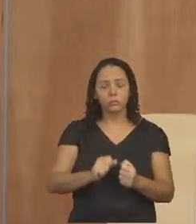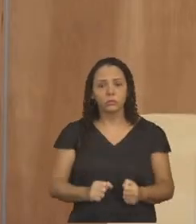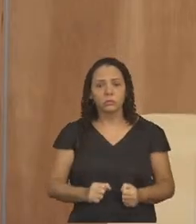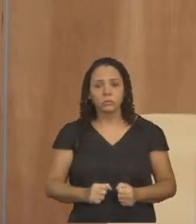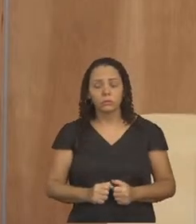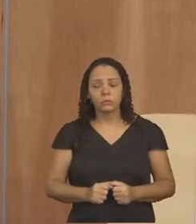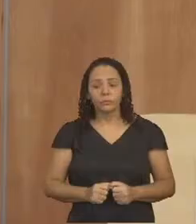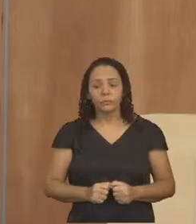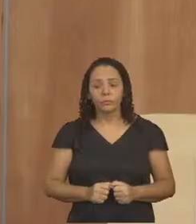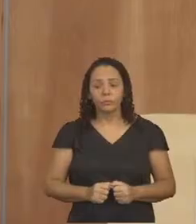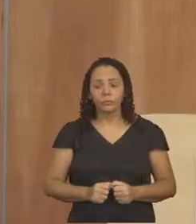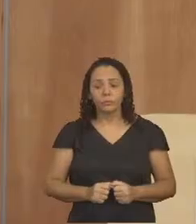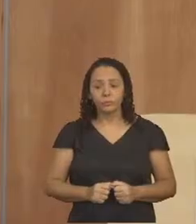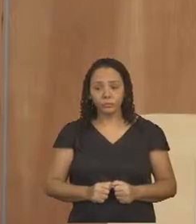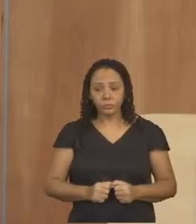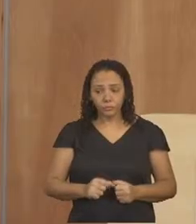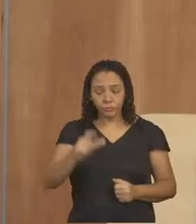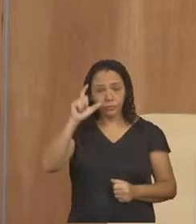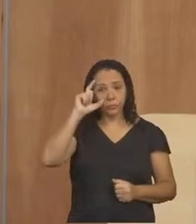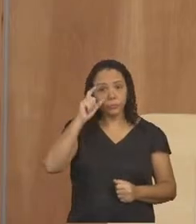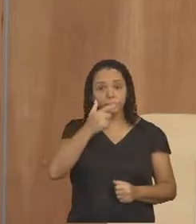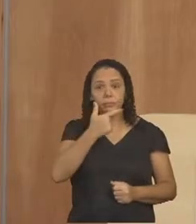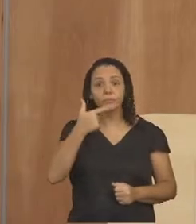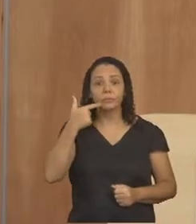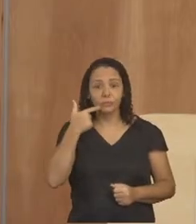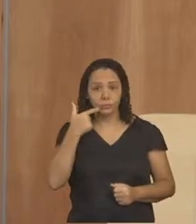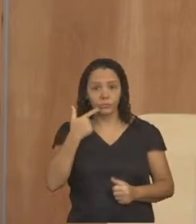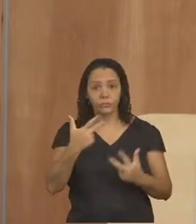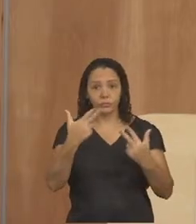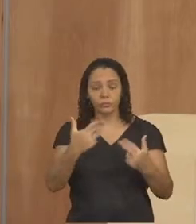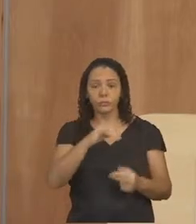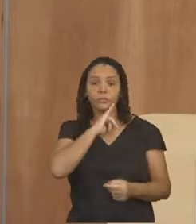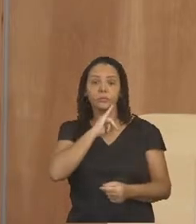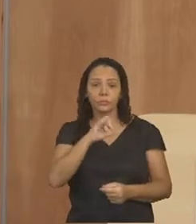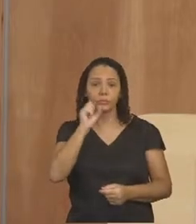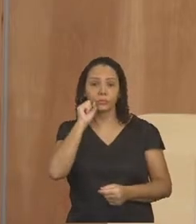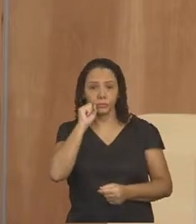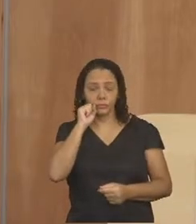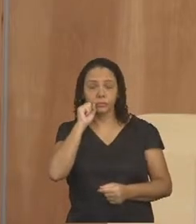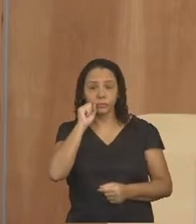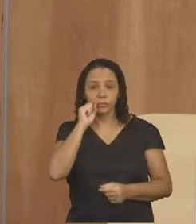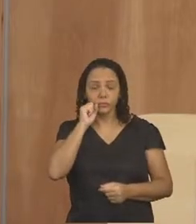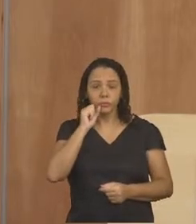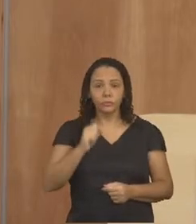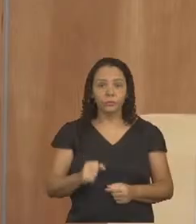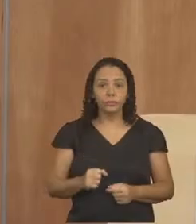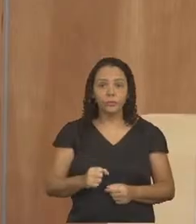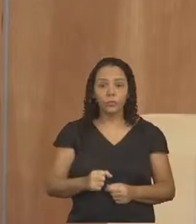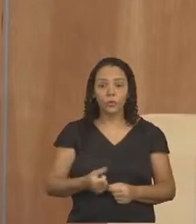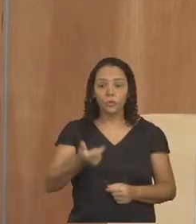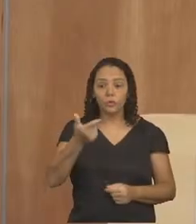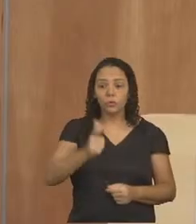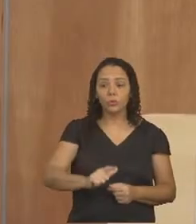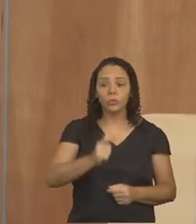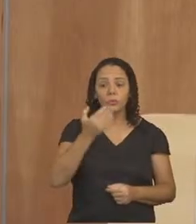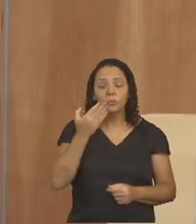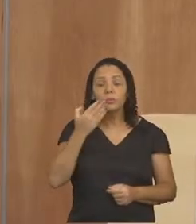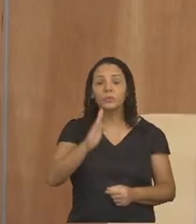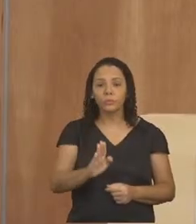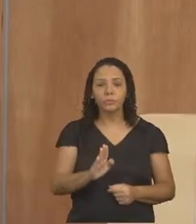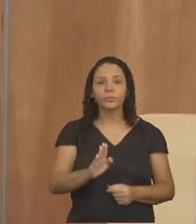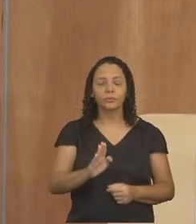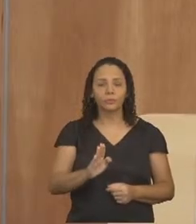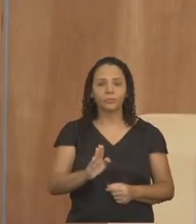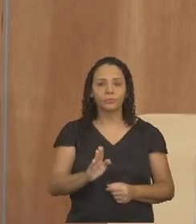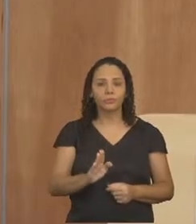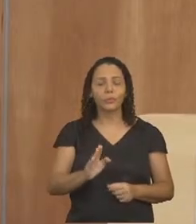E o Celso, da mesma coisa que o seu antecessor, do qual ele é braço direito Isaías, repetiu aqui para a população,